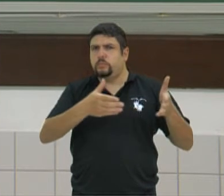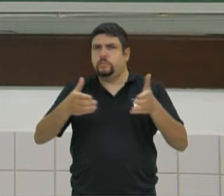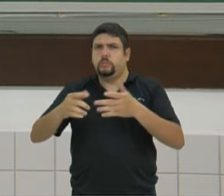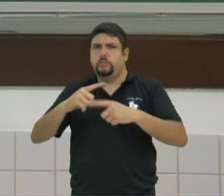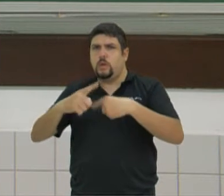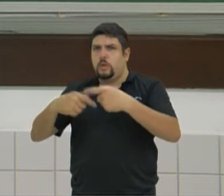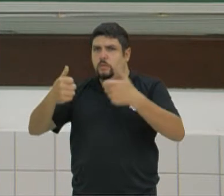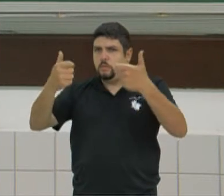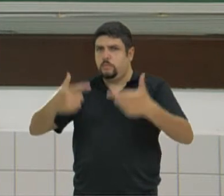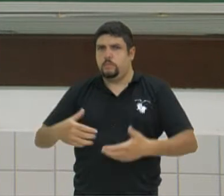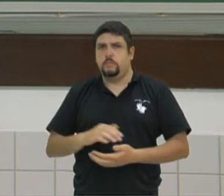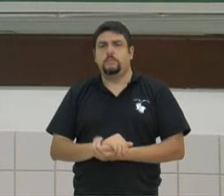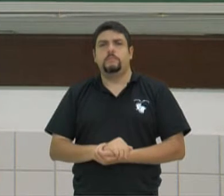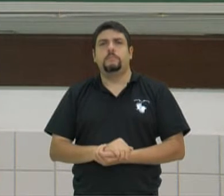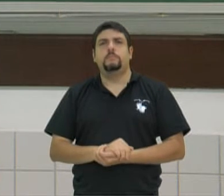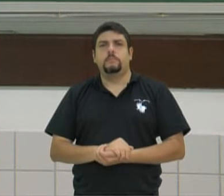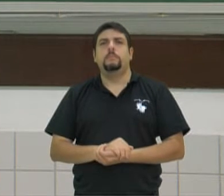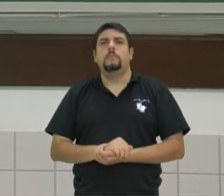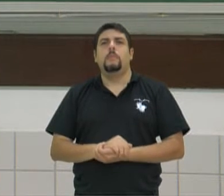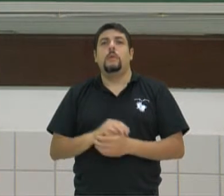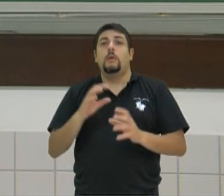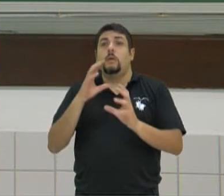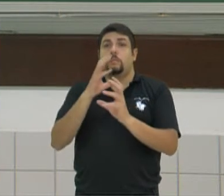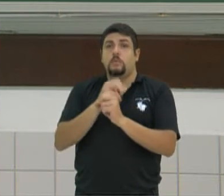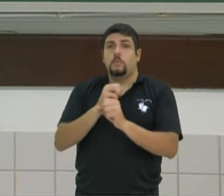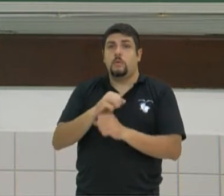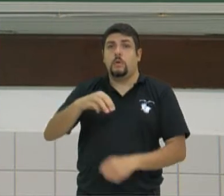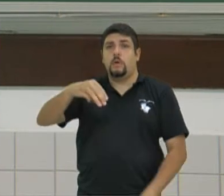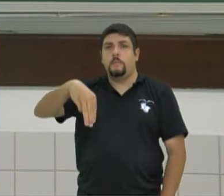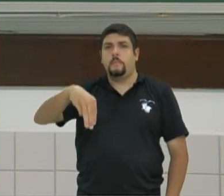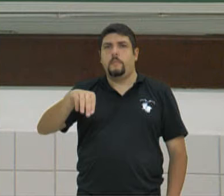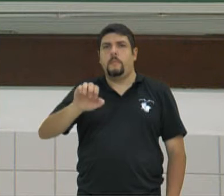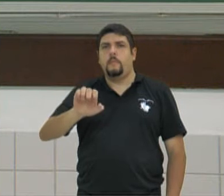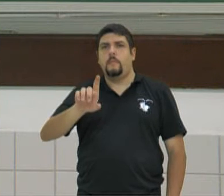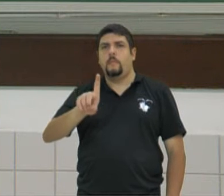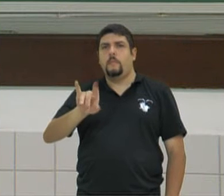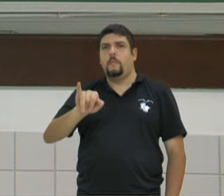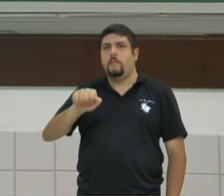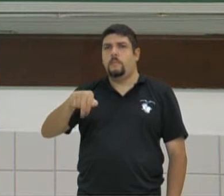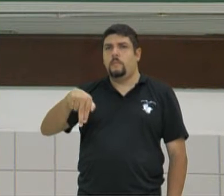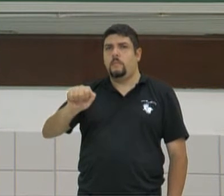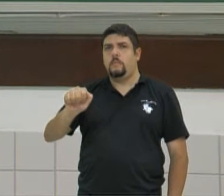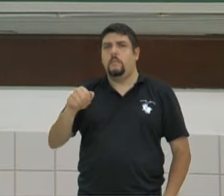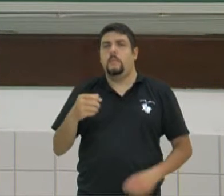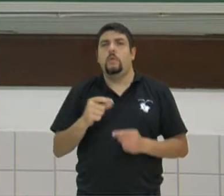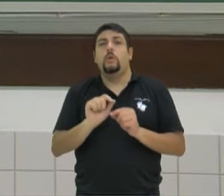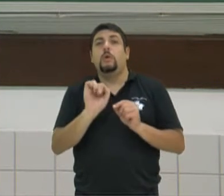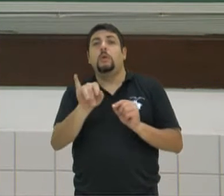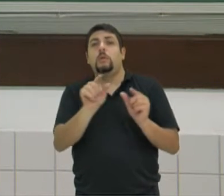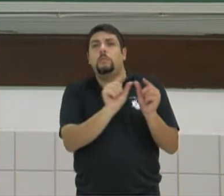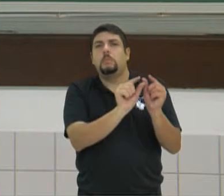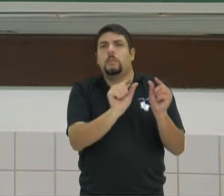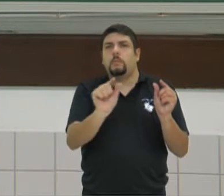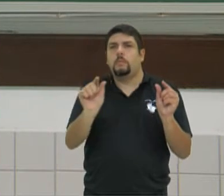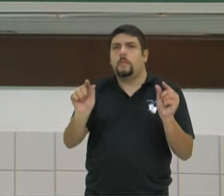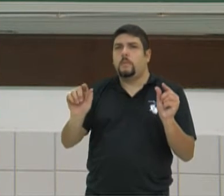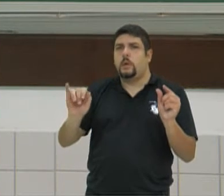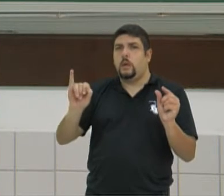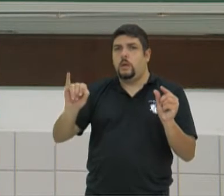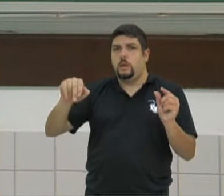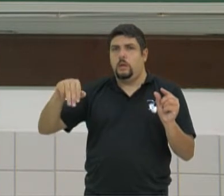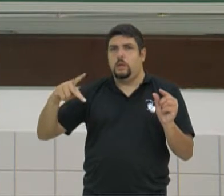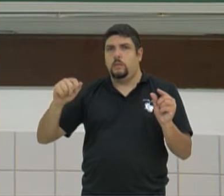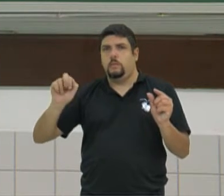beleza? Olha só, para a gente calcular a mediana de uma quantidade ímpar de termos, é